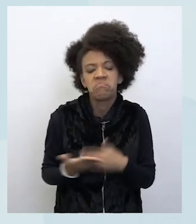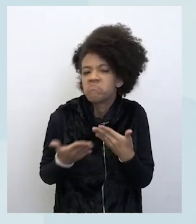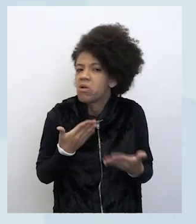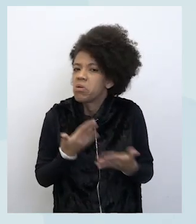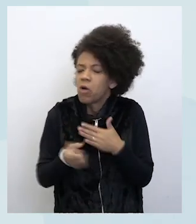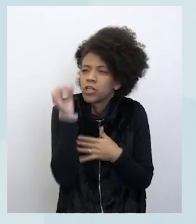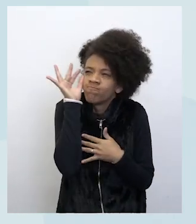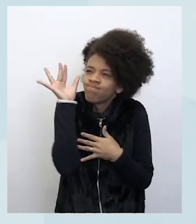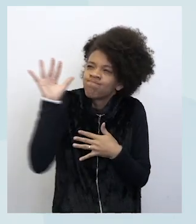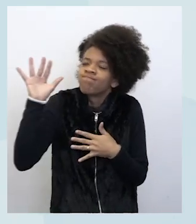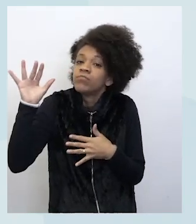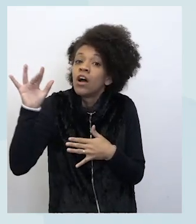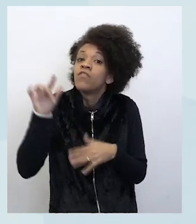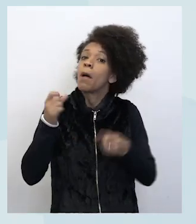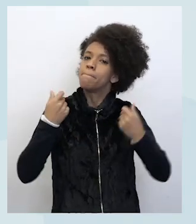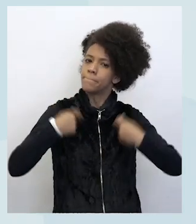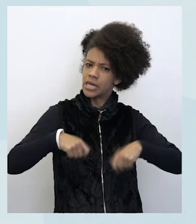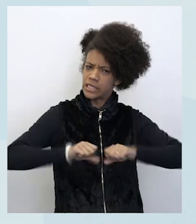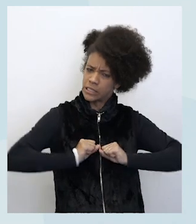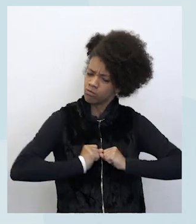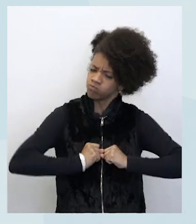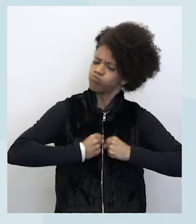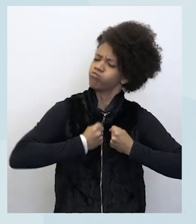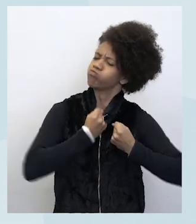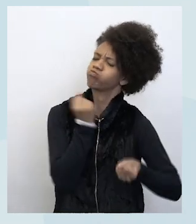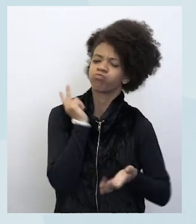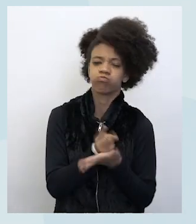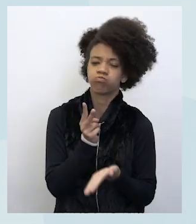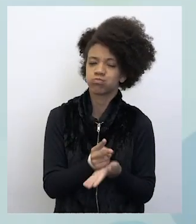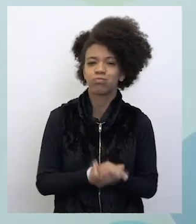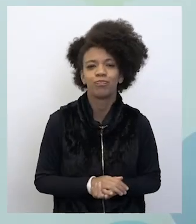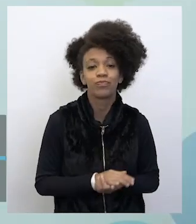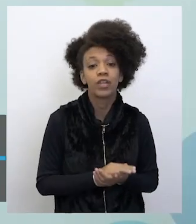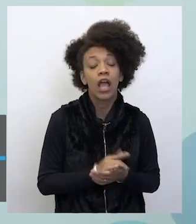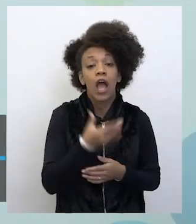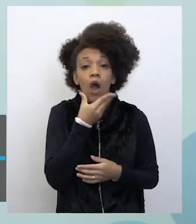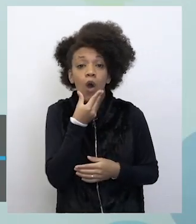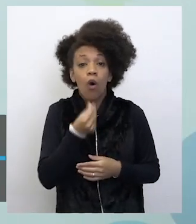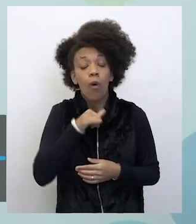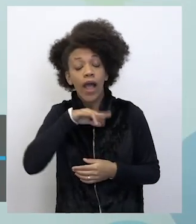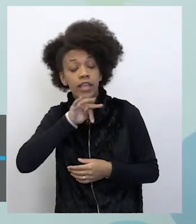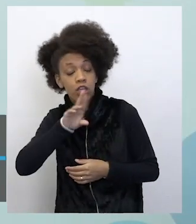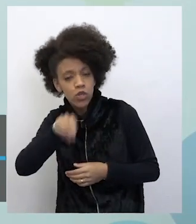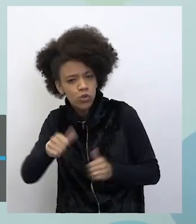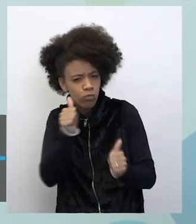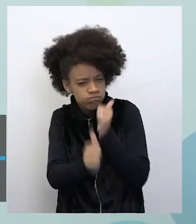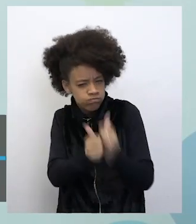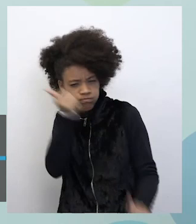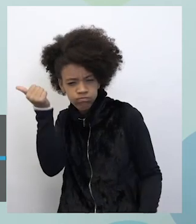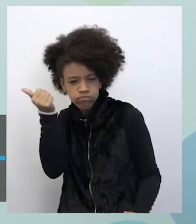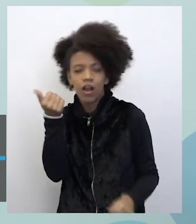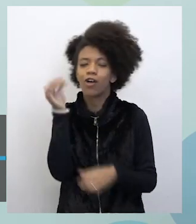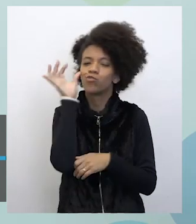seu sonho, você tem que se dedicar inteiramente a ele. O Ayrton tinha esse sonho da educação